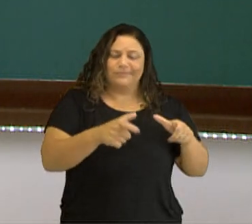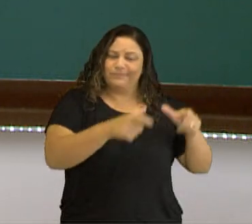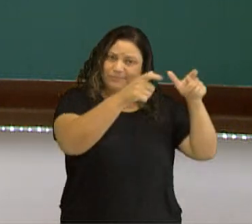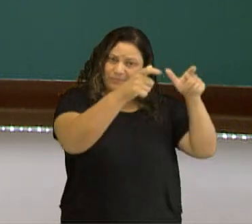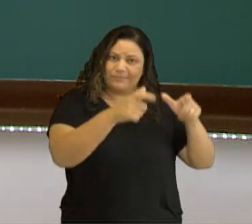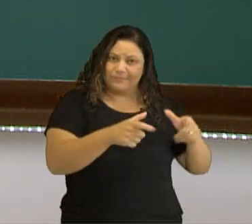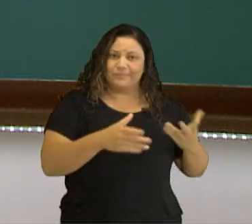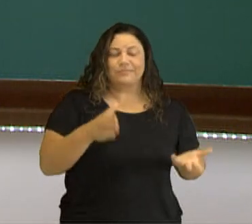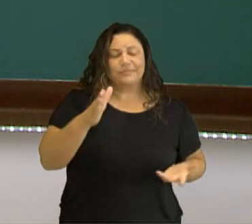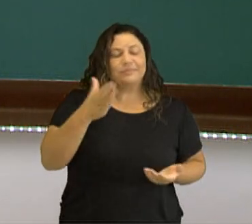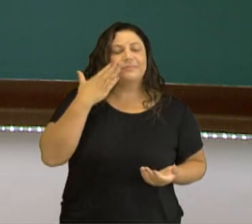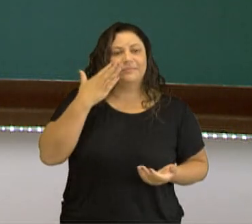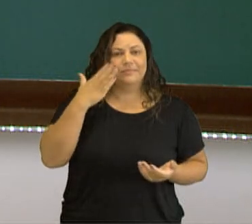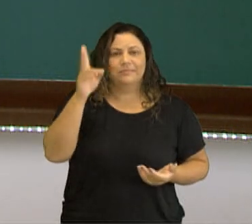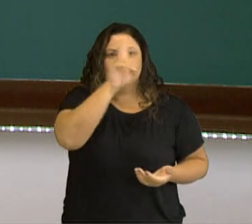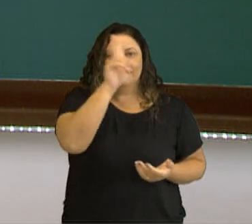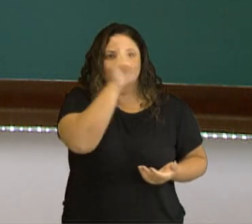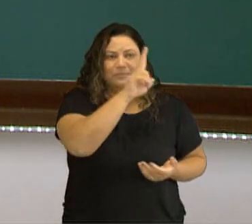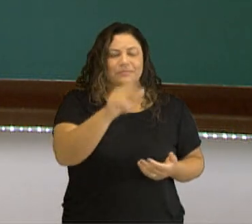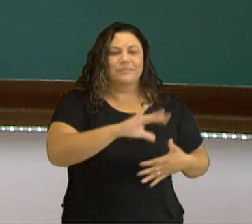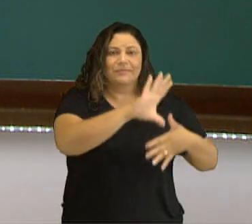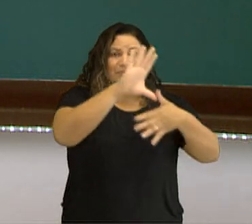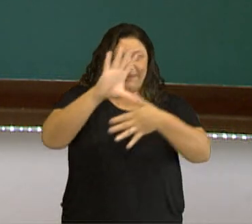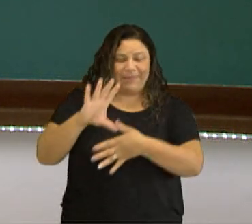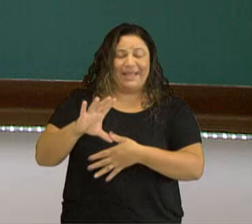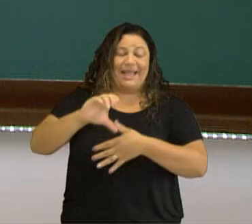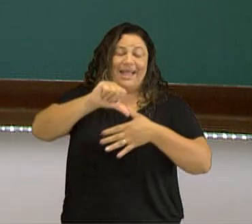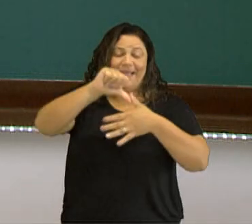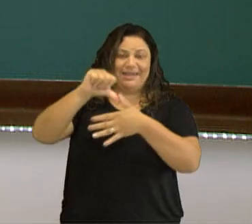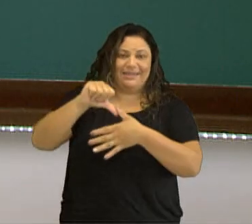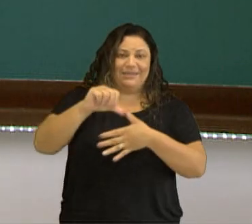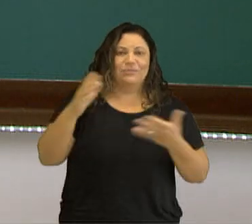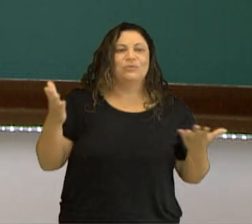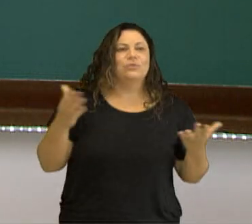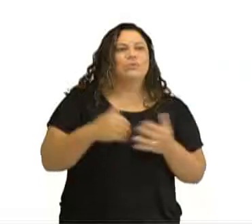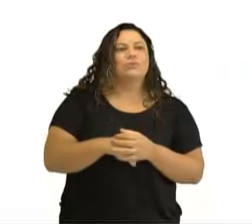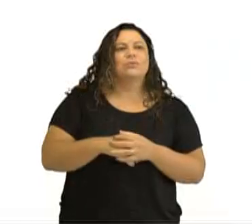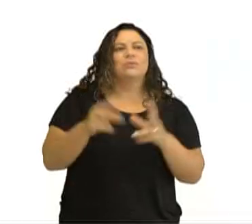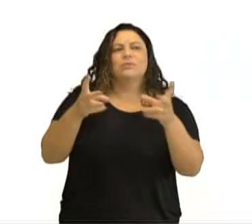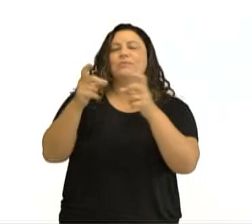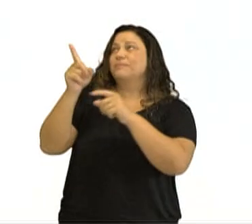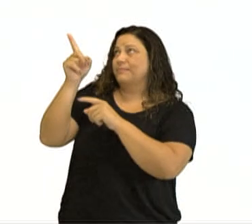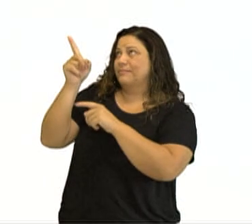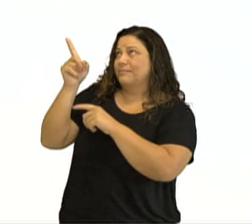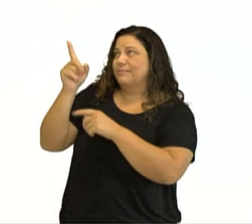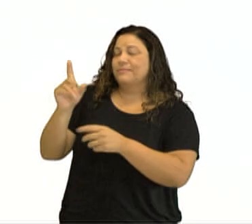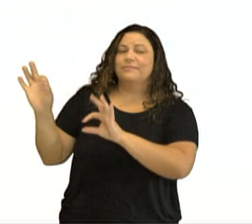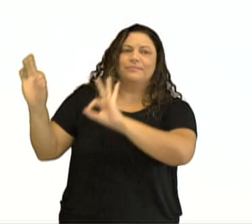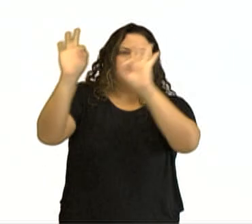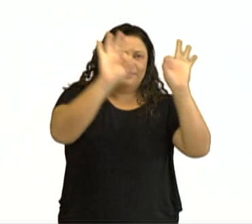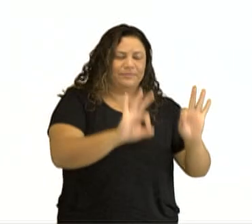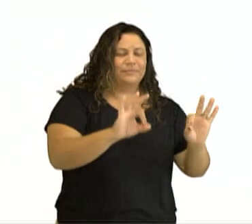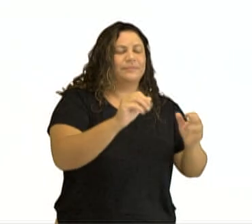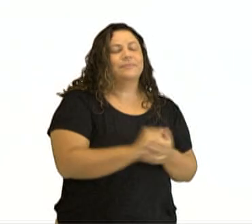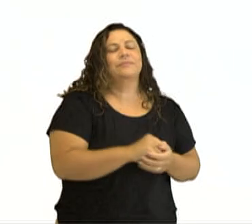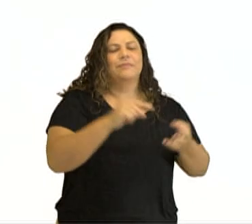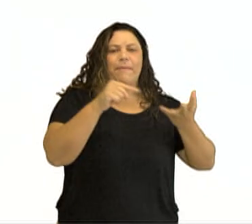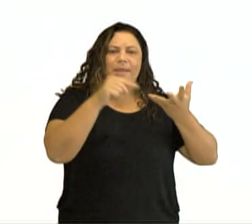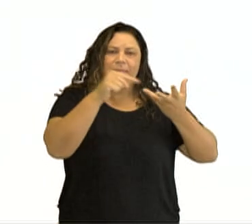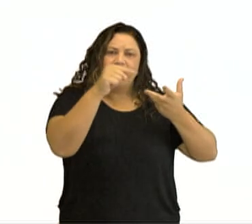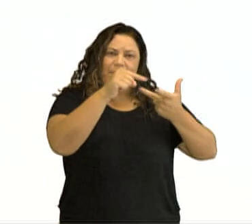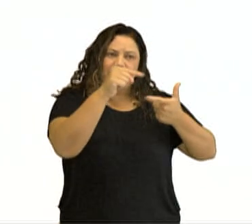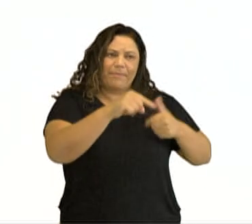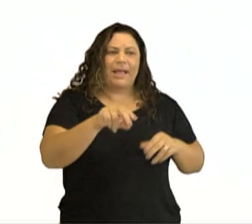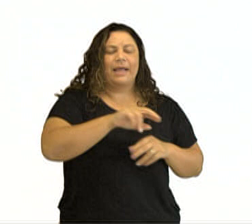gente tem essa marcação na América do Sul e a gente olha esse mapa aqui, ó. Então Peru, Bolívia, Equador, Colômbia. Os